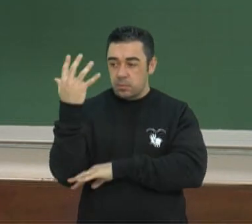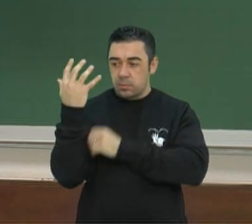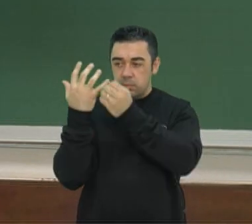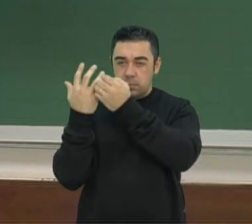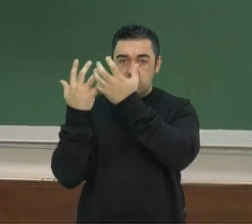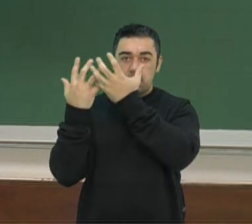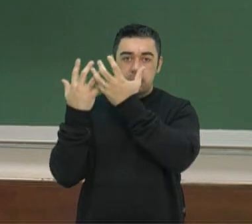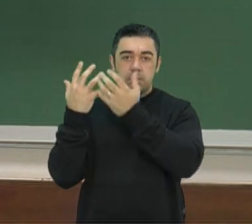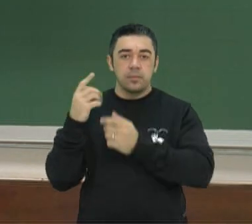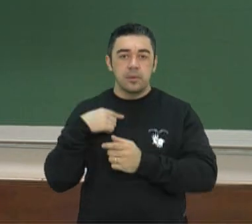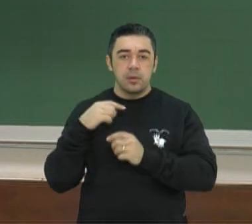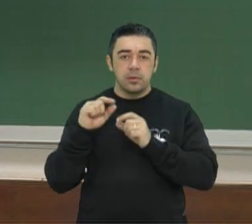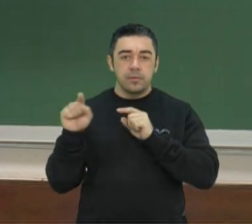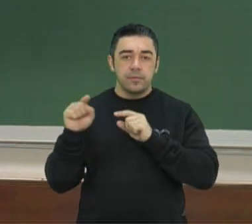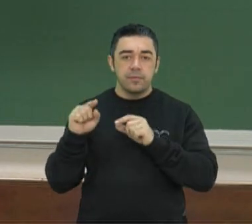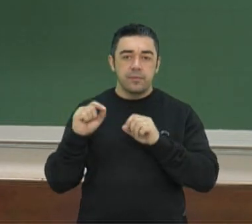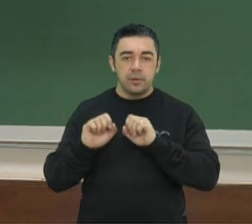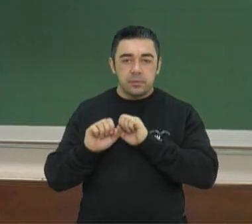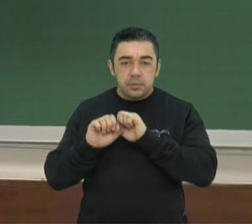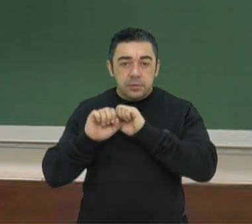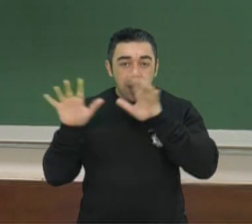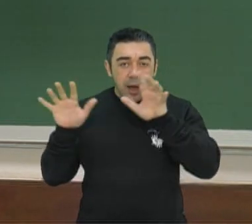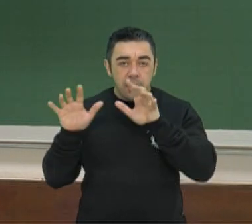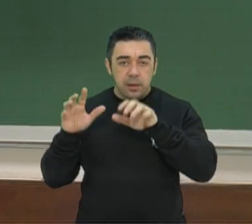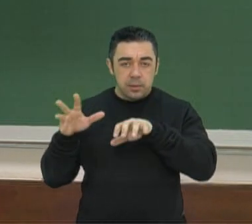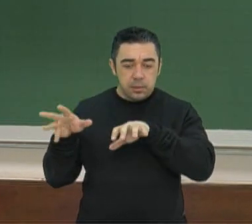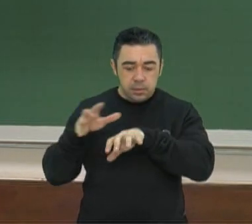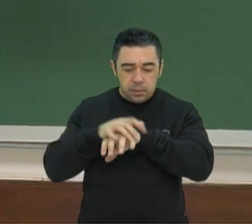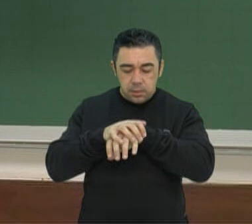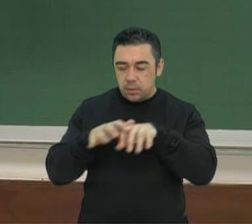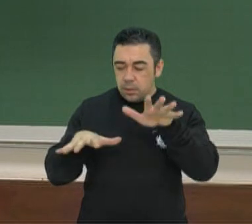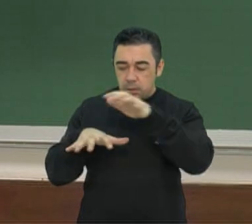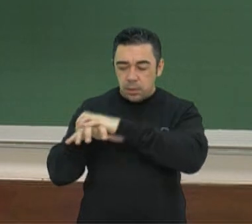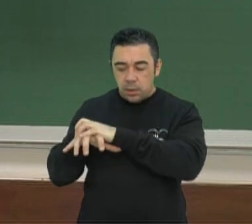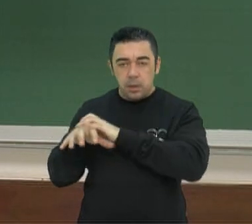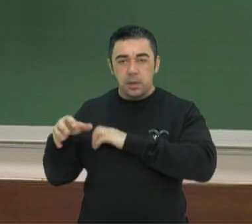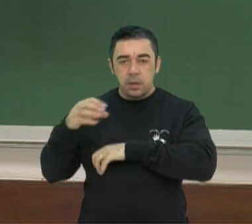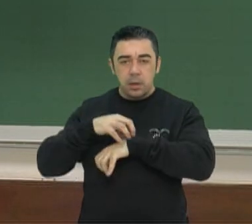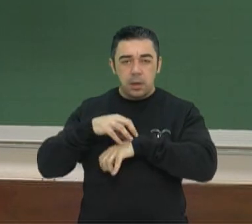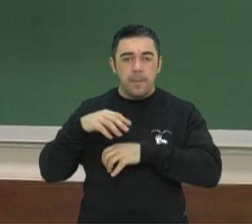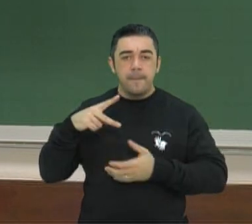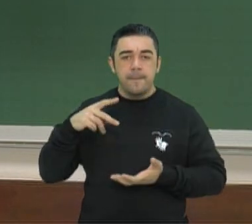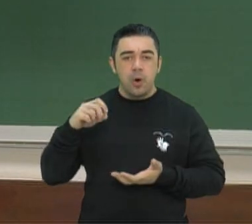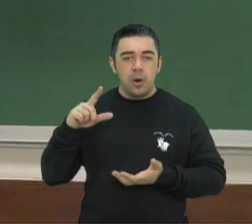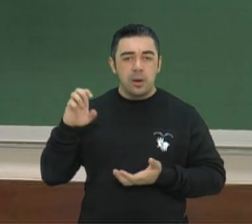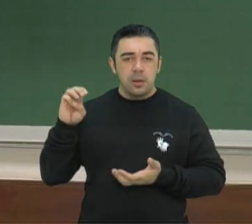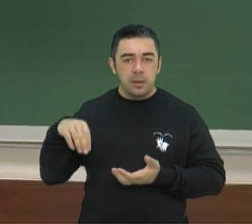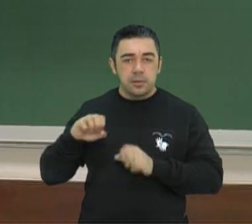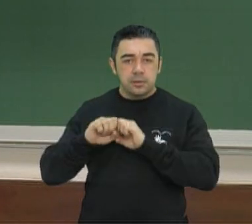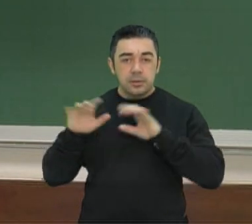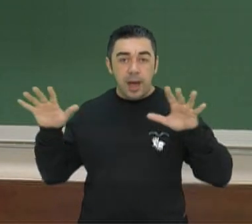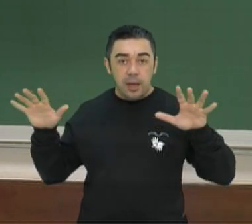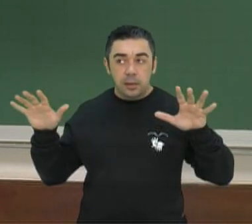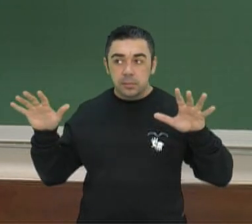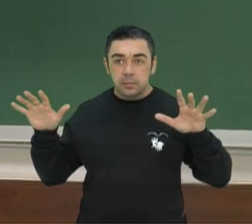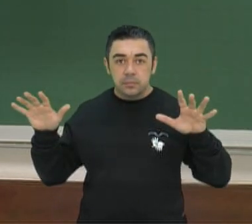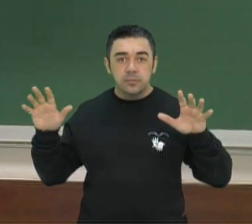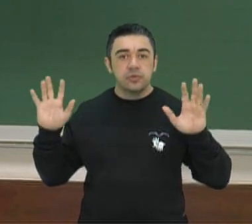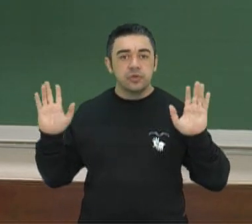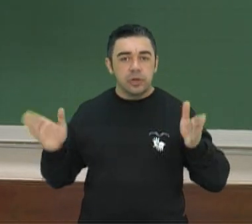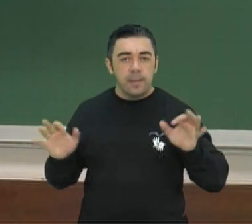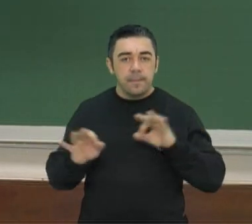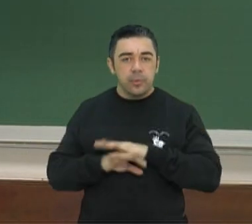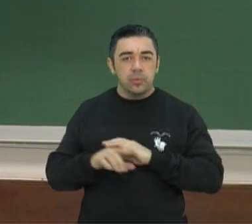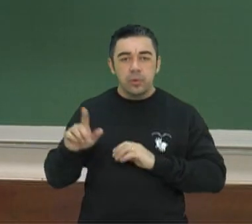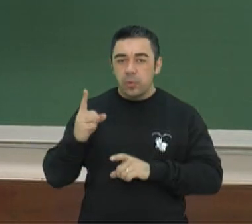vespinhas saem de lá, elas vão se sujando com o pólen das flores masculinas. E quando elas saem de dentro do figo, elas saem e vão procurar